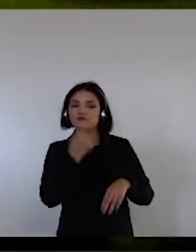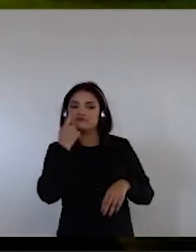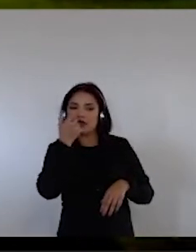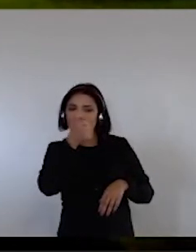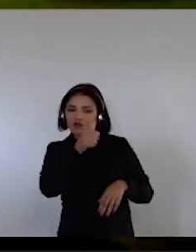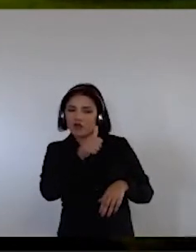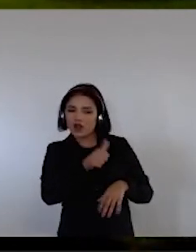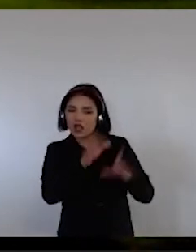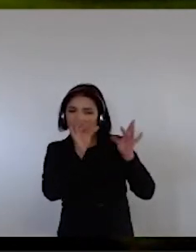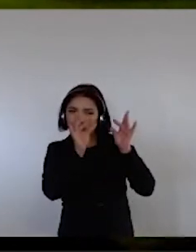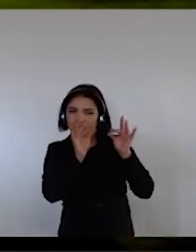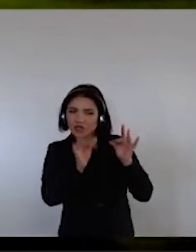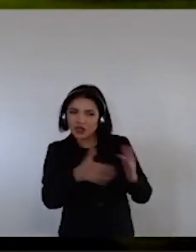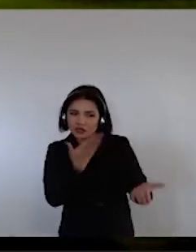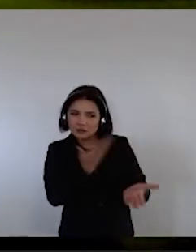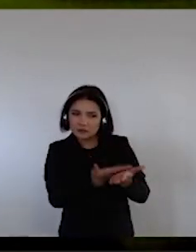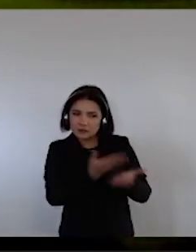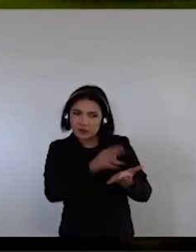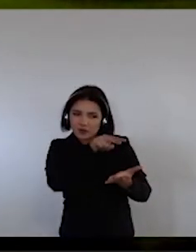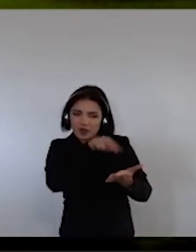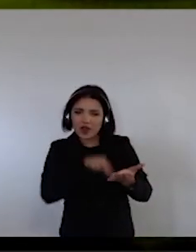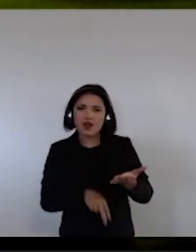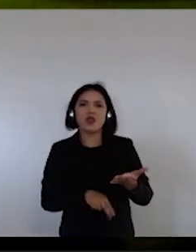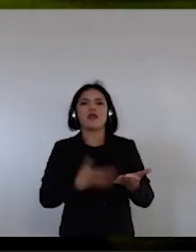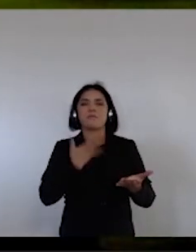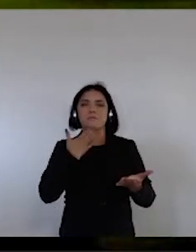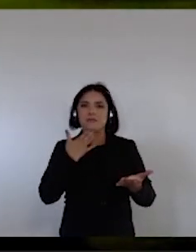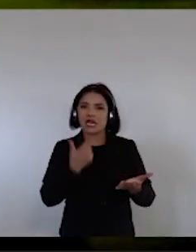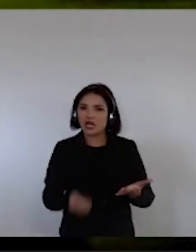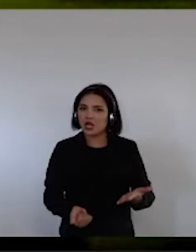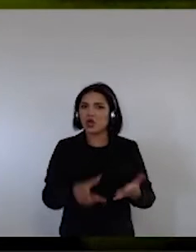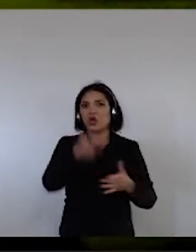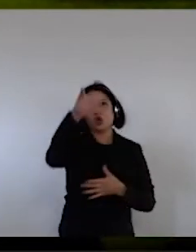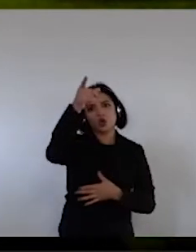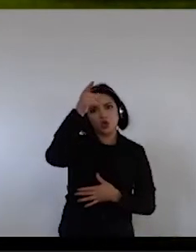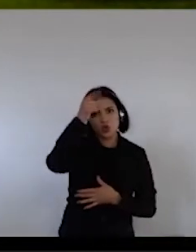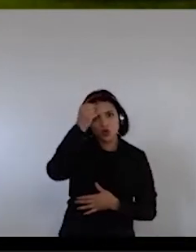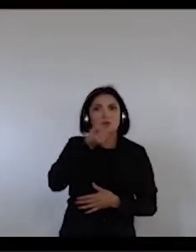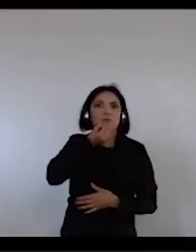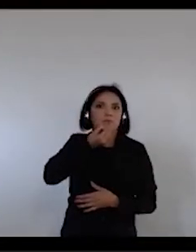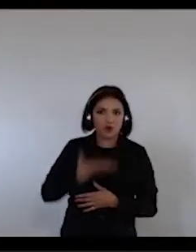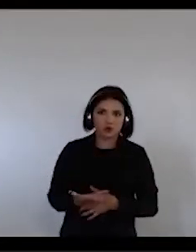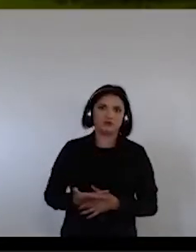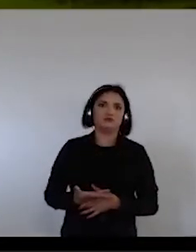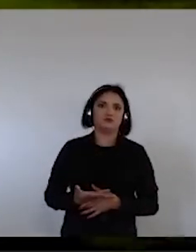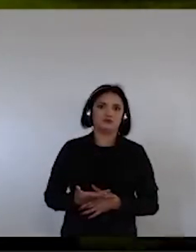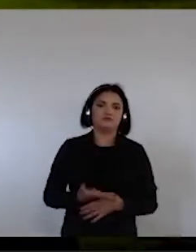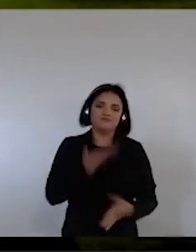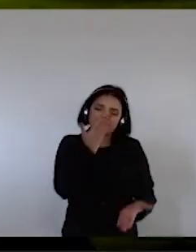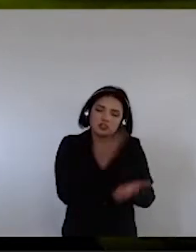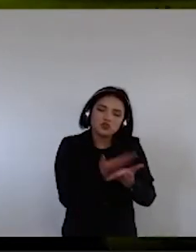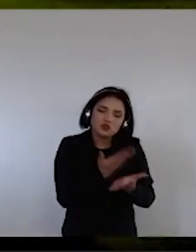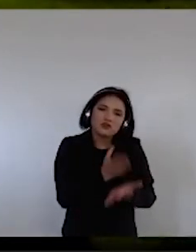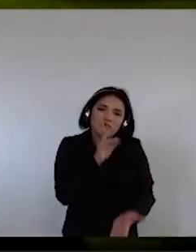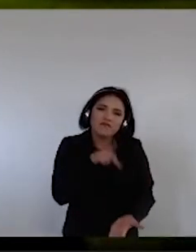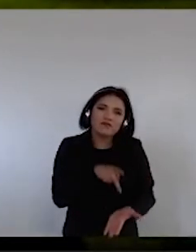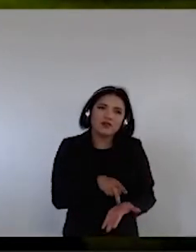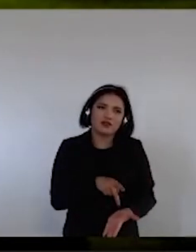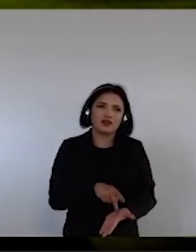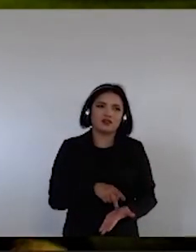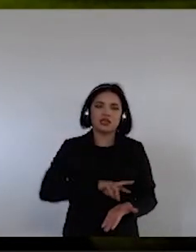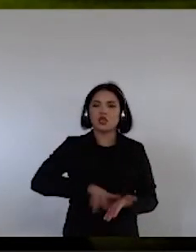coisas aí para a gente repensar e, de repente, trazer alguma sugestão? Olha, esse é um outro tema que